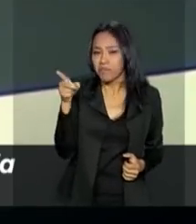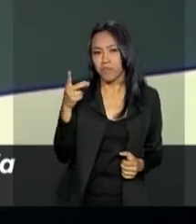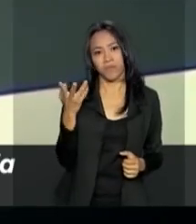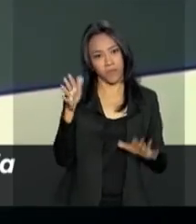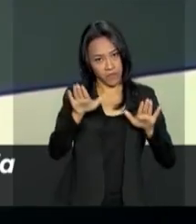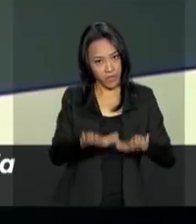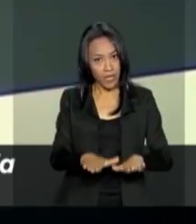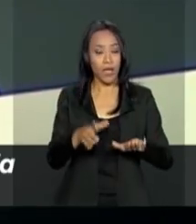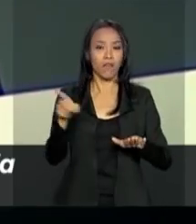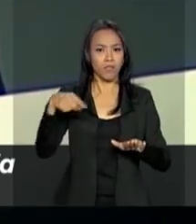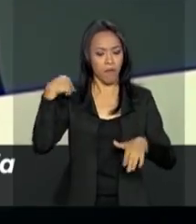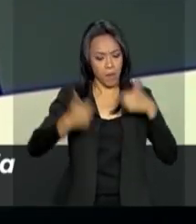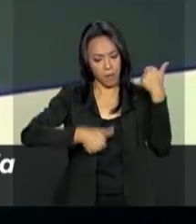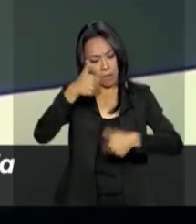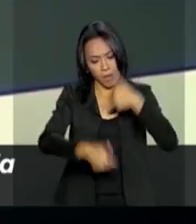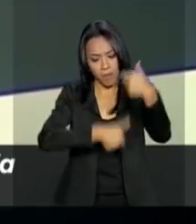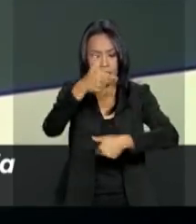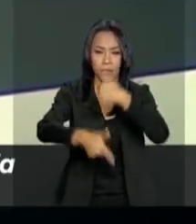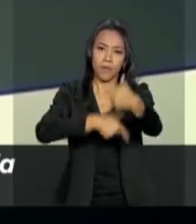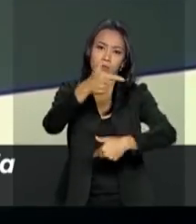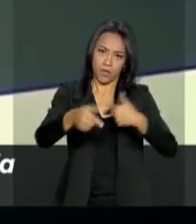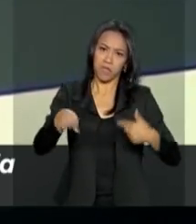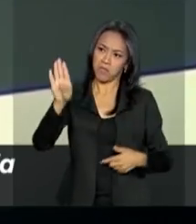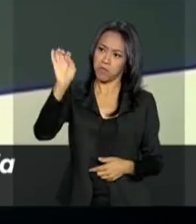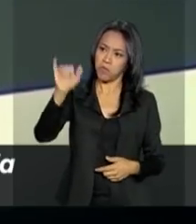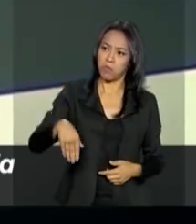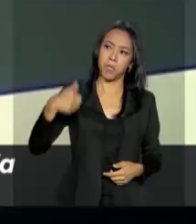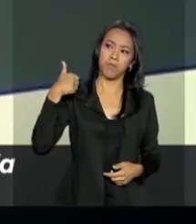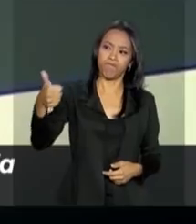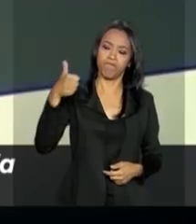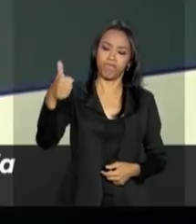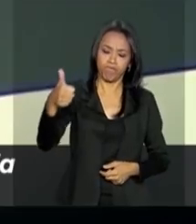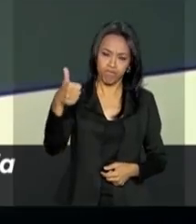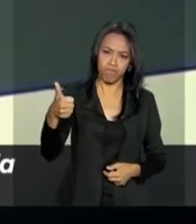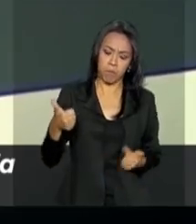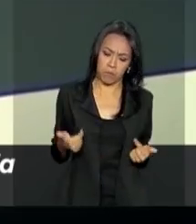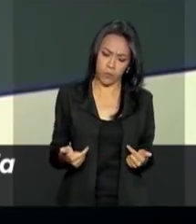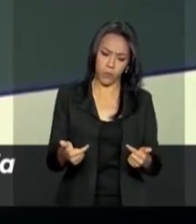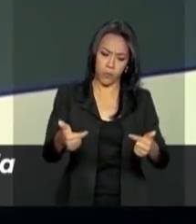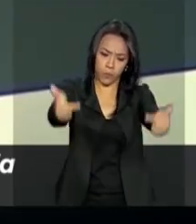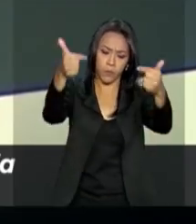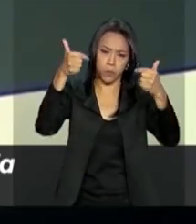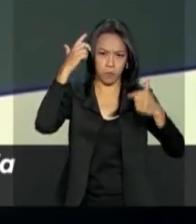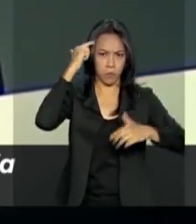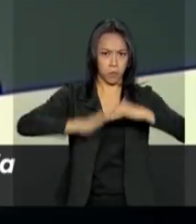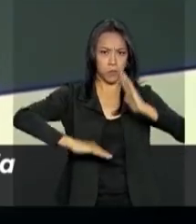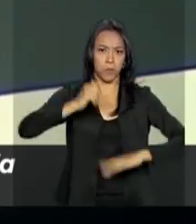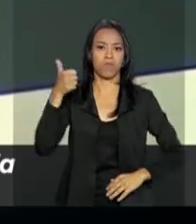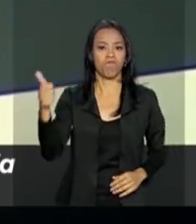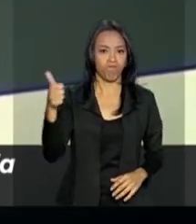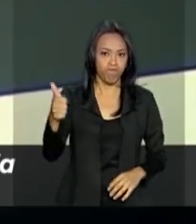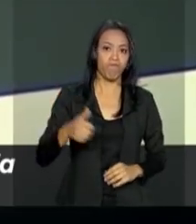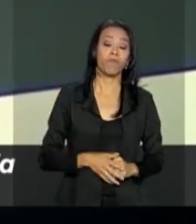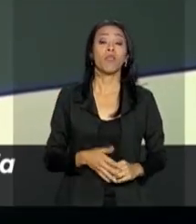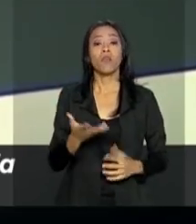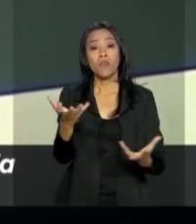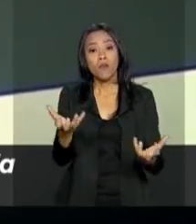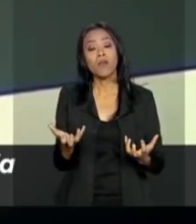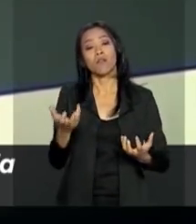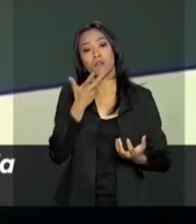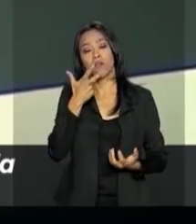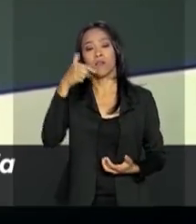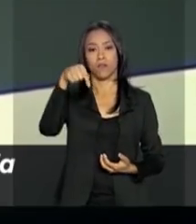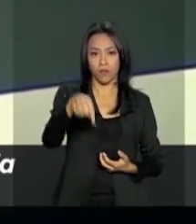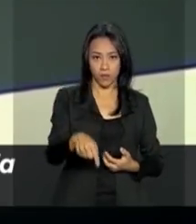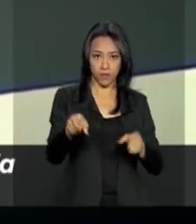você vai continuar fazendo aquilo que faz com muita propriedade com muitas ação com muita competência e eu quero aqui registrar também